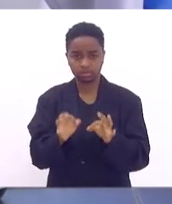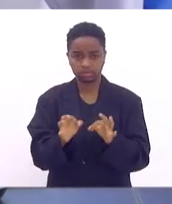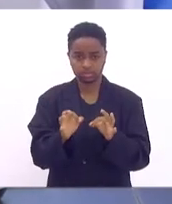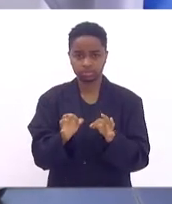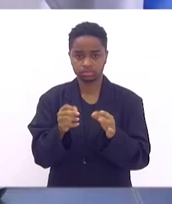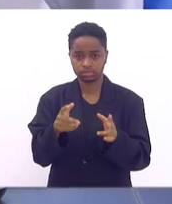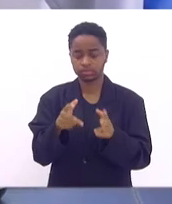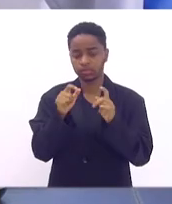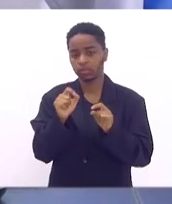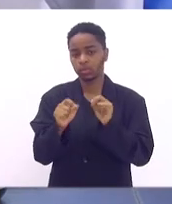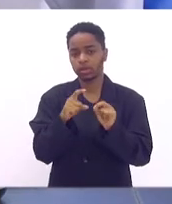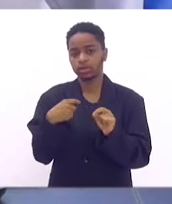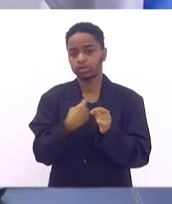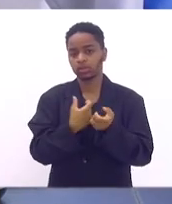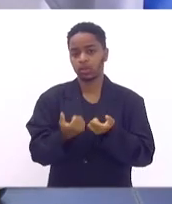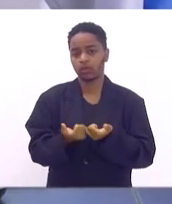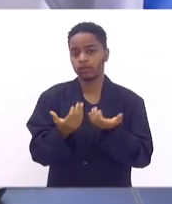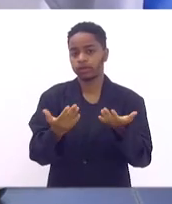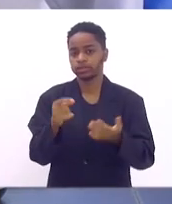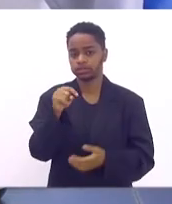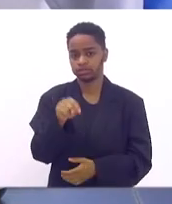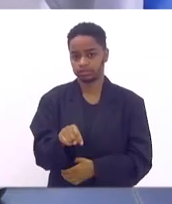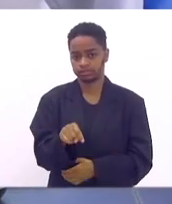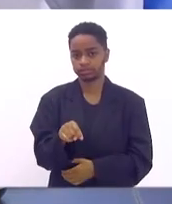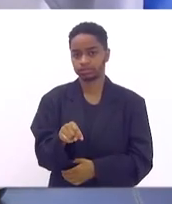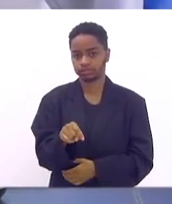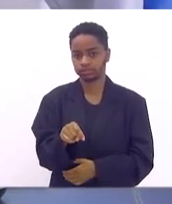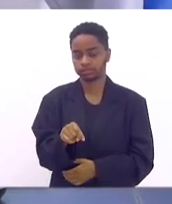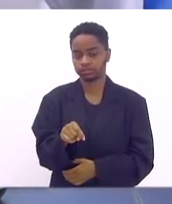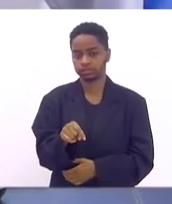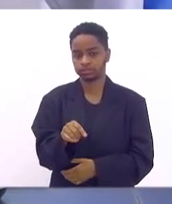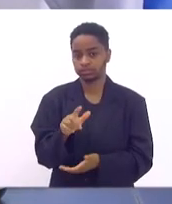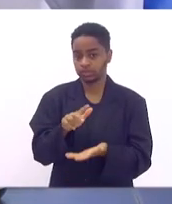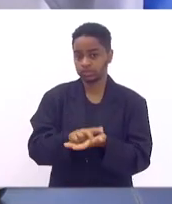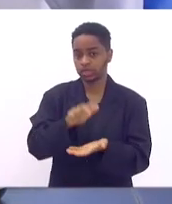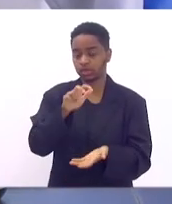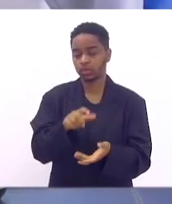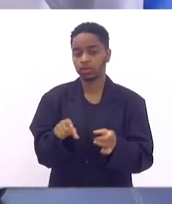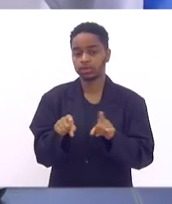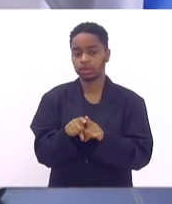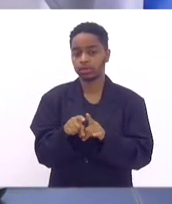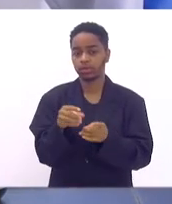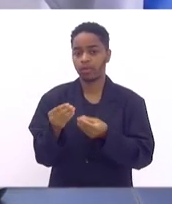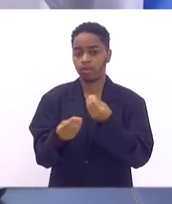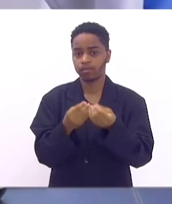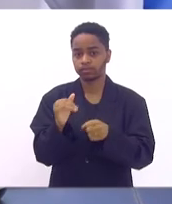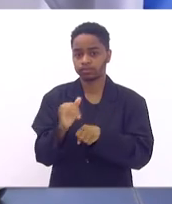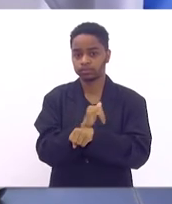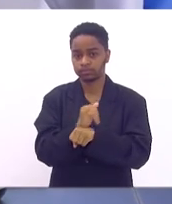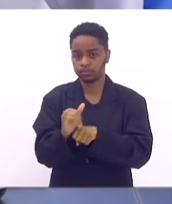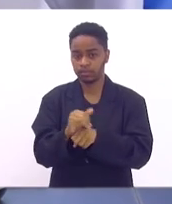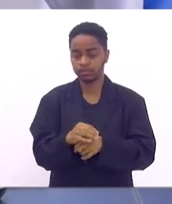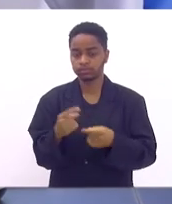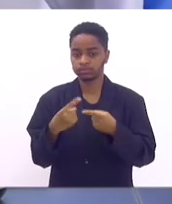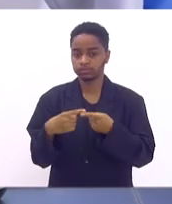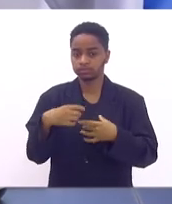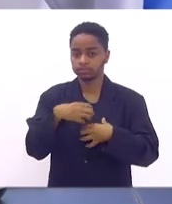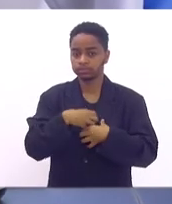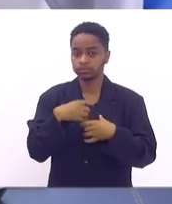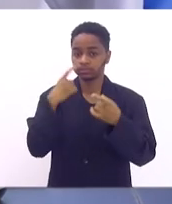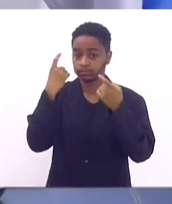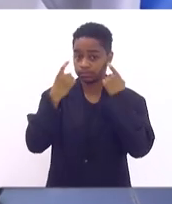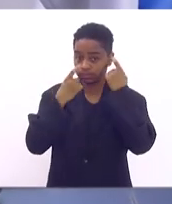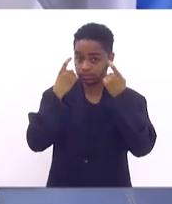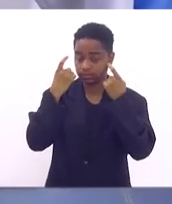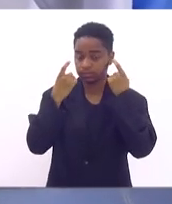que a gente vai oferecer aqui, como diagnóstico e como estratégias, né? Me preocupa muito